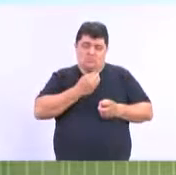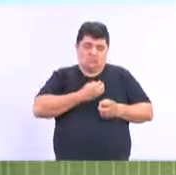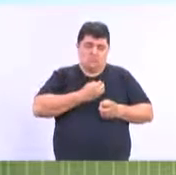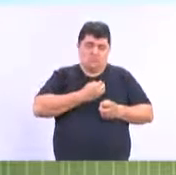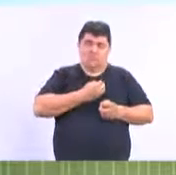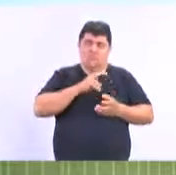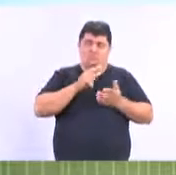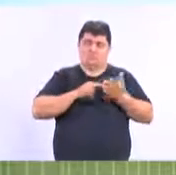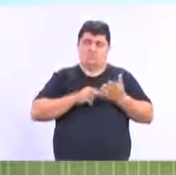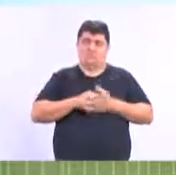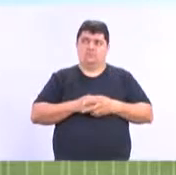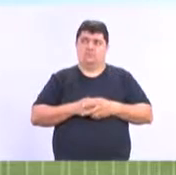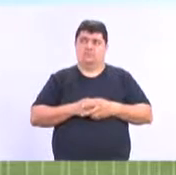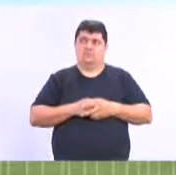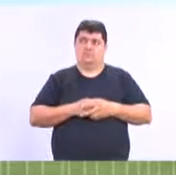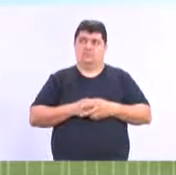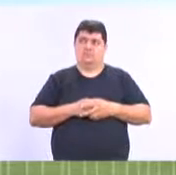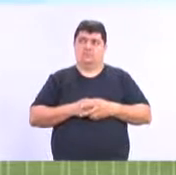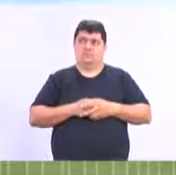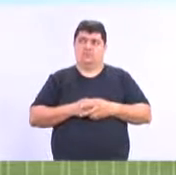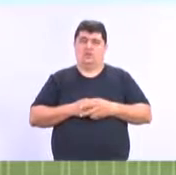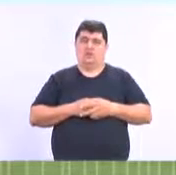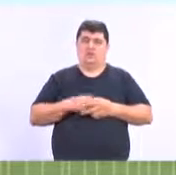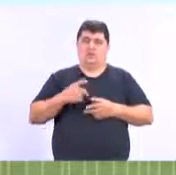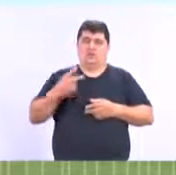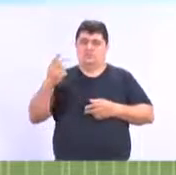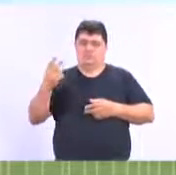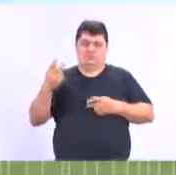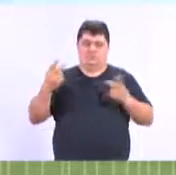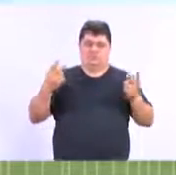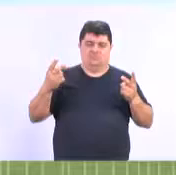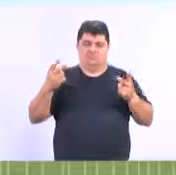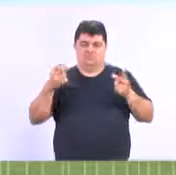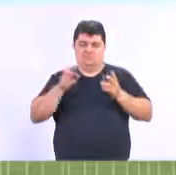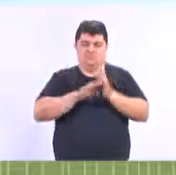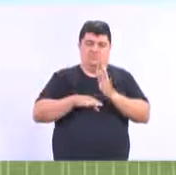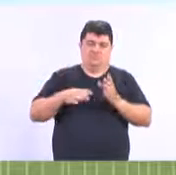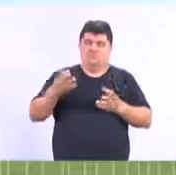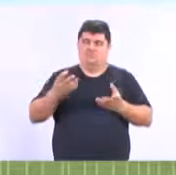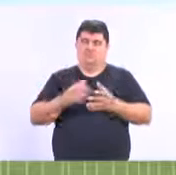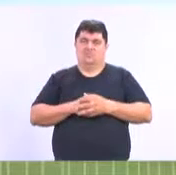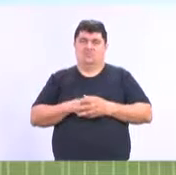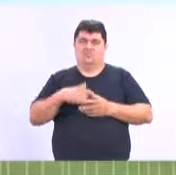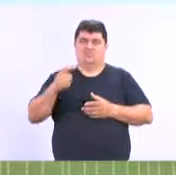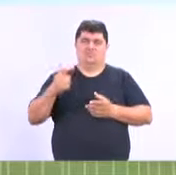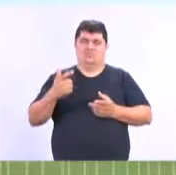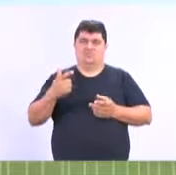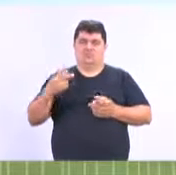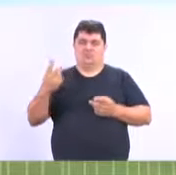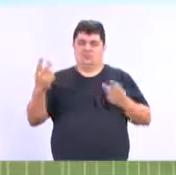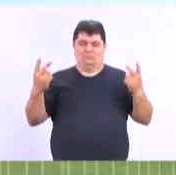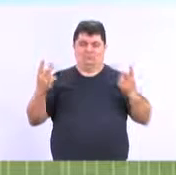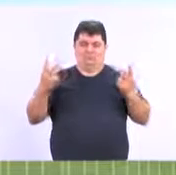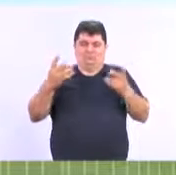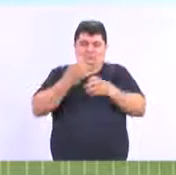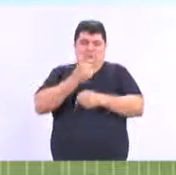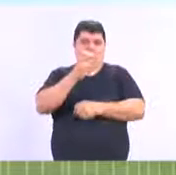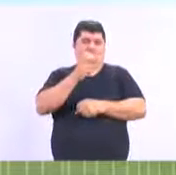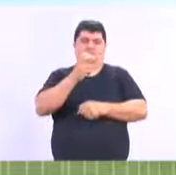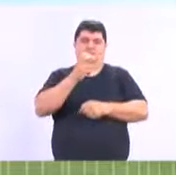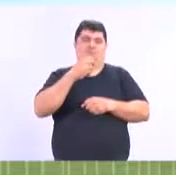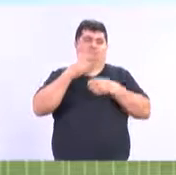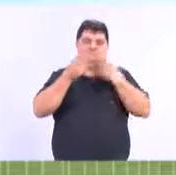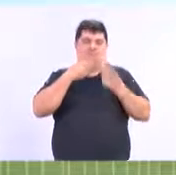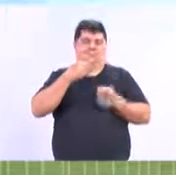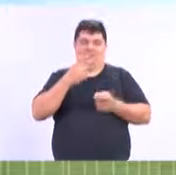gente considera assim, não, é 2 e 2 são 4, 2 menos 2 são 0, né? Não existe essa história de 2 mais 2 é 5, não, que o contador consegue